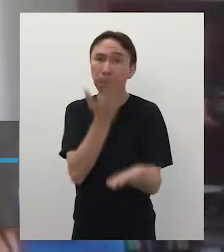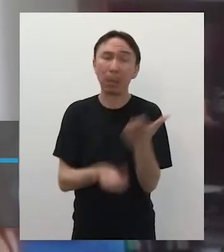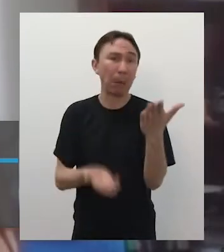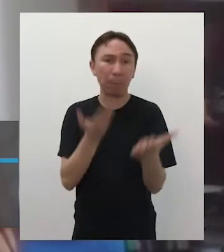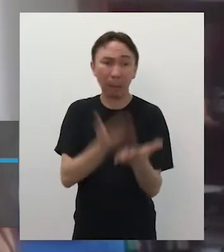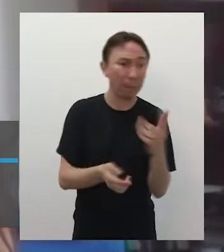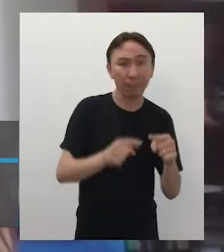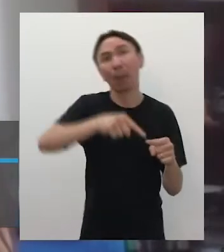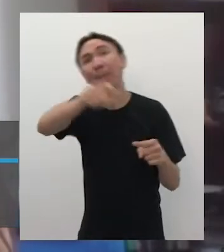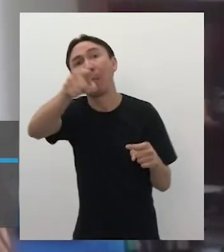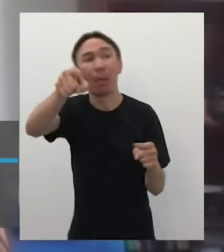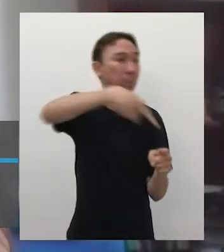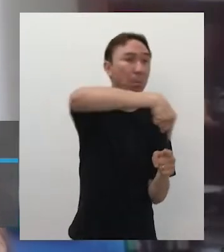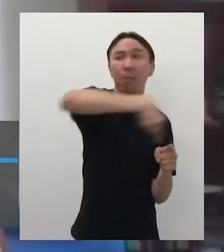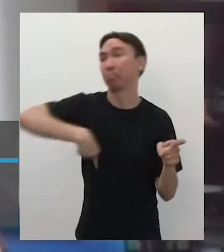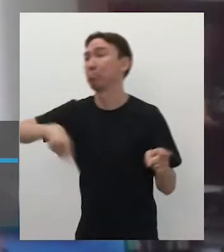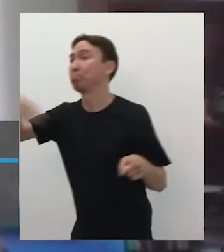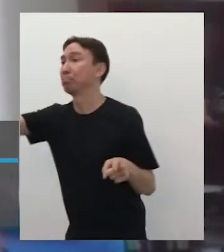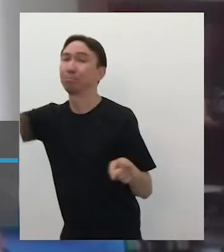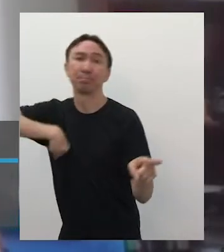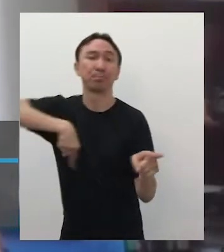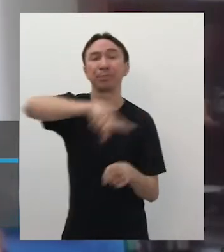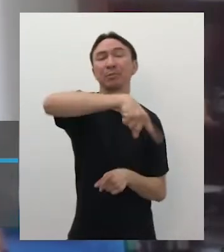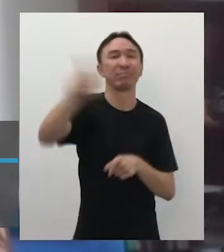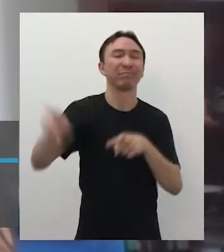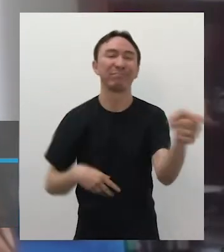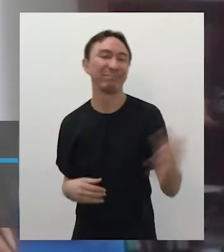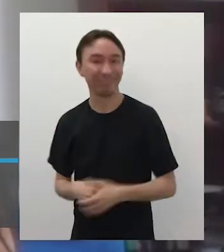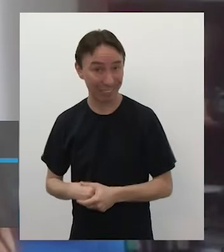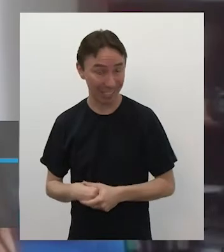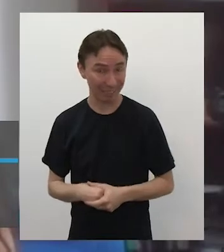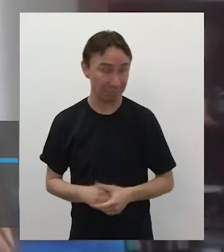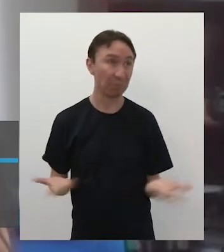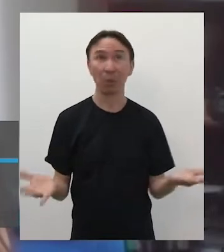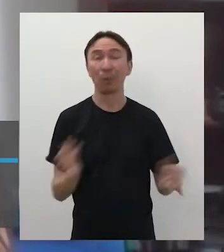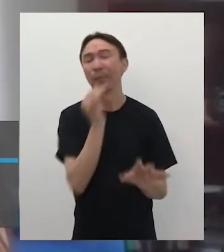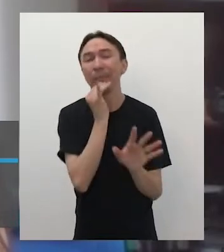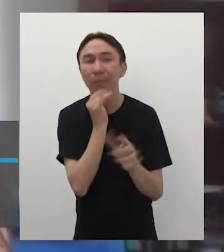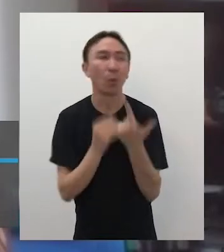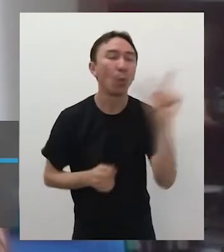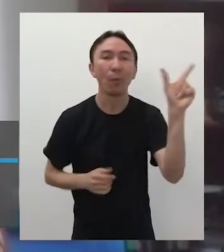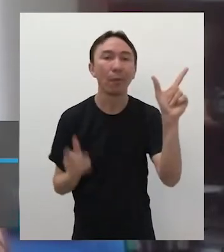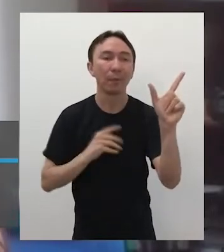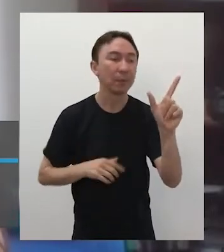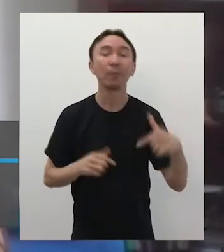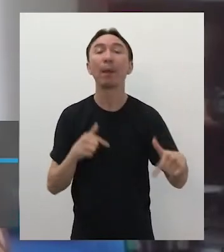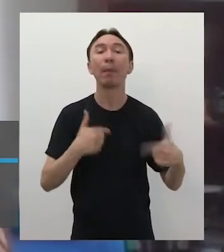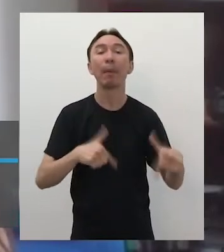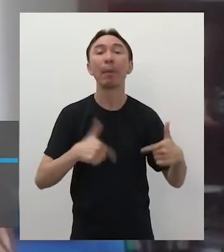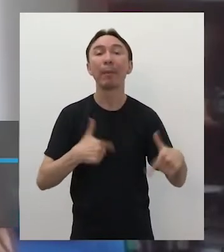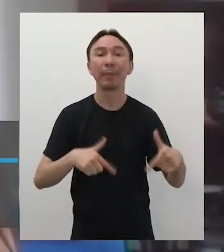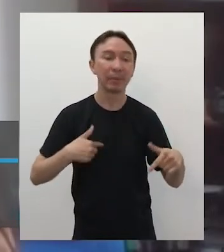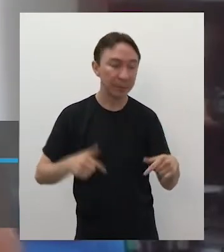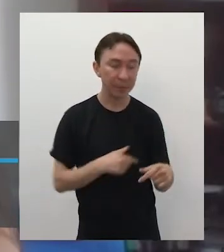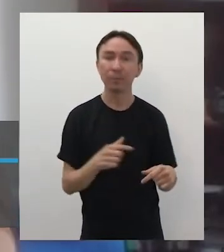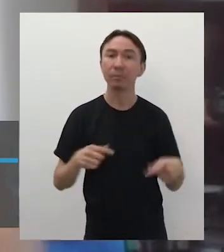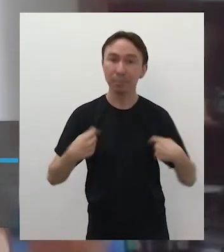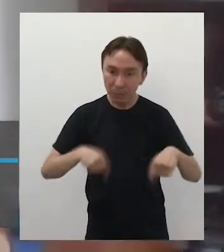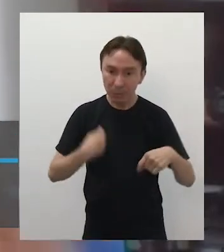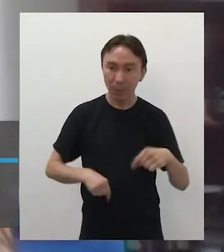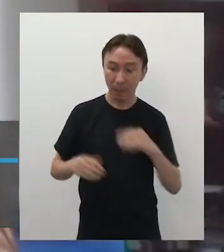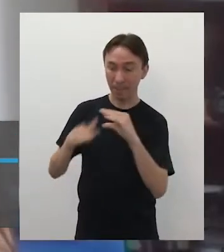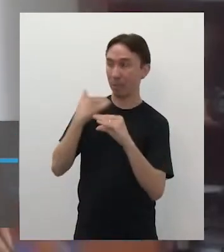muito curto. Se eu não me organizo, ou se eu já não faço uma listinha de coisas que eu preciso na minha casa, pode ser que eu